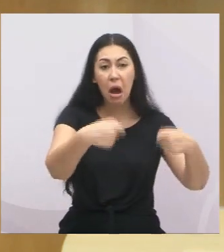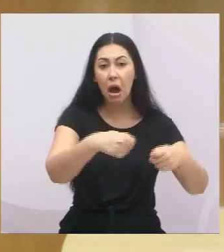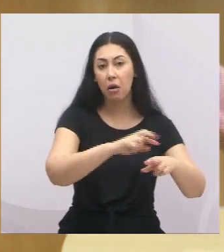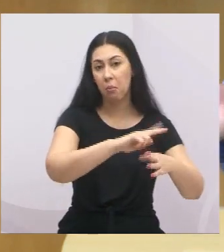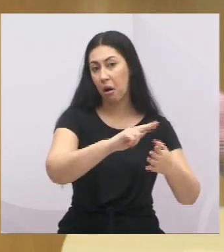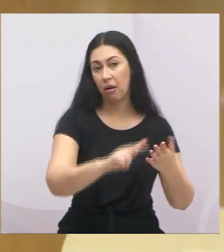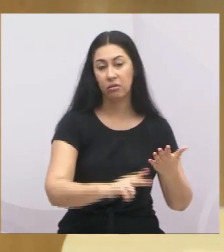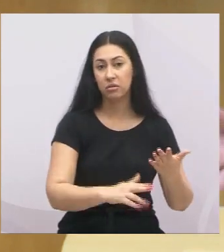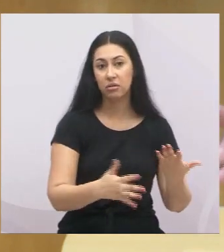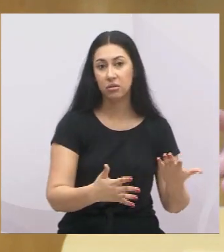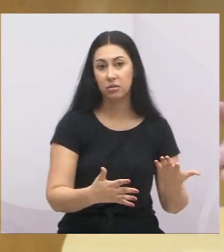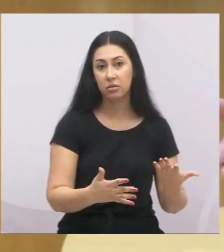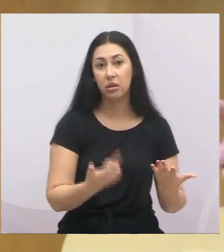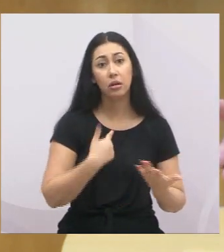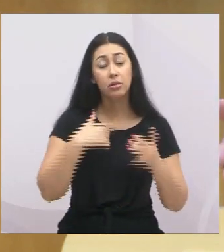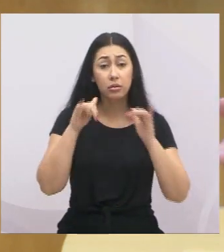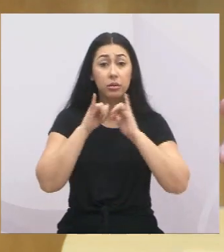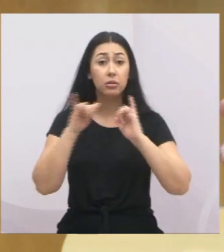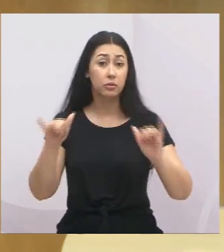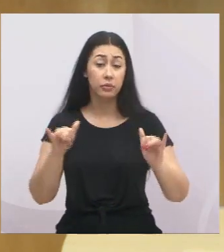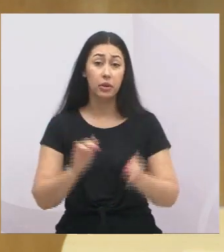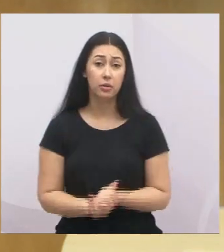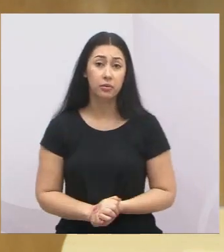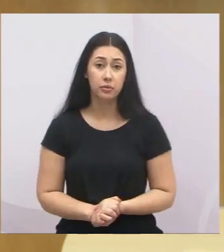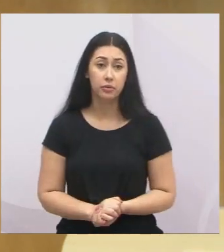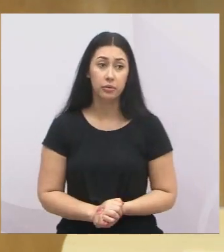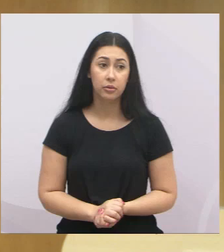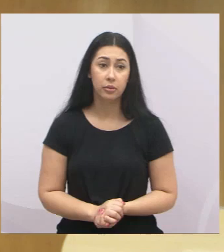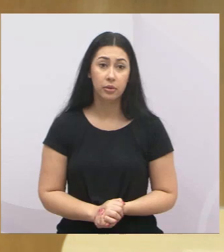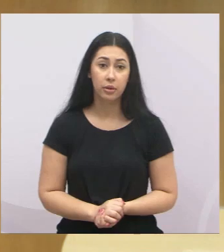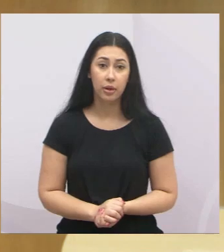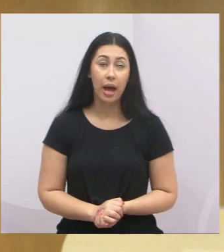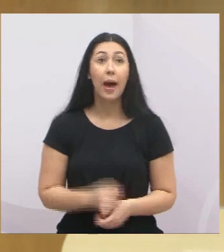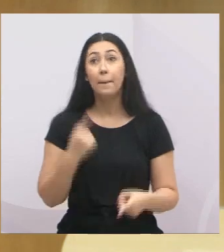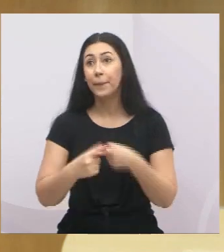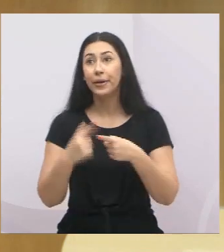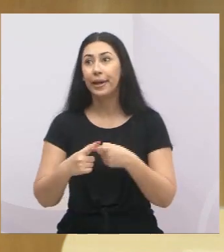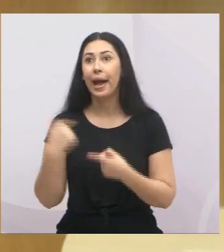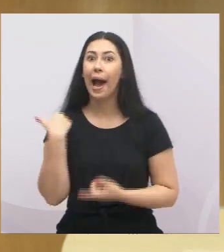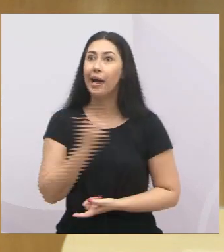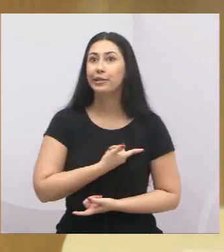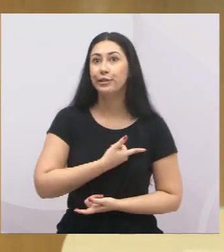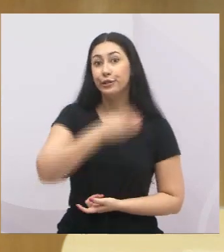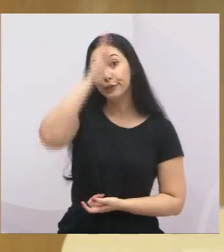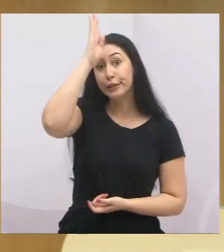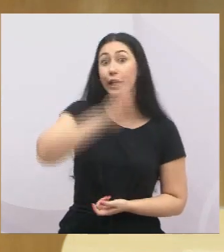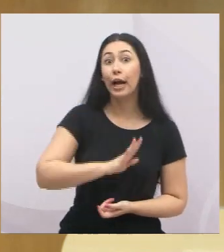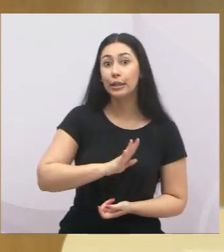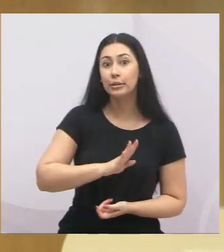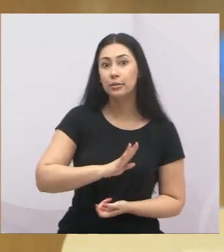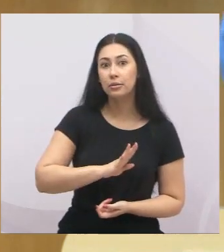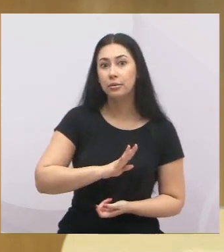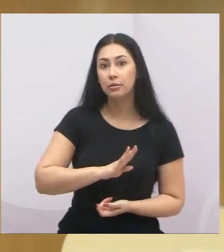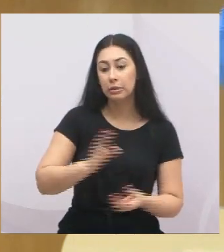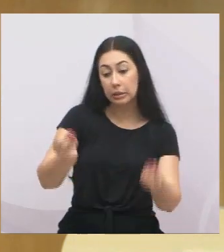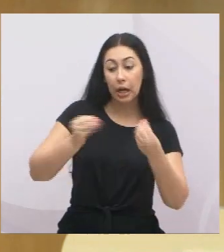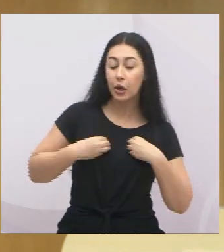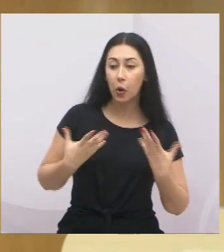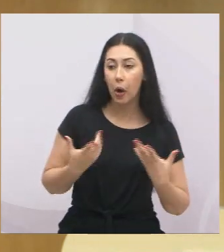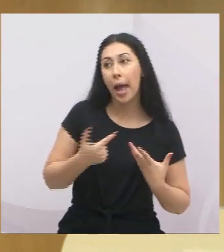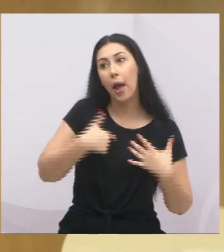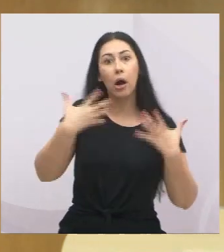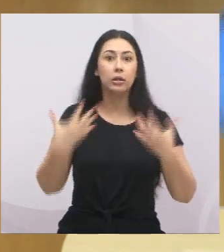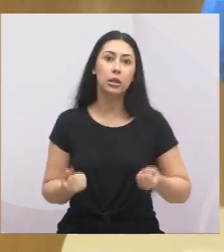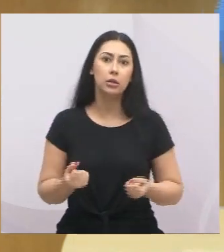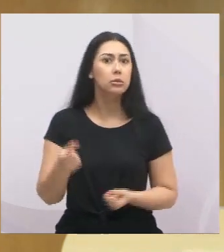E aí eu falo assim, minha gente, não é porque está sendo de graça que a gente é obrigado a aceitar isso. A